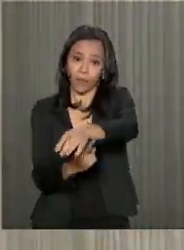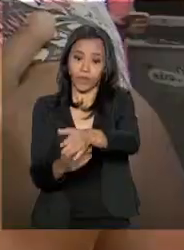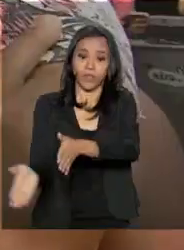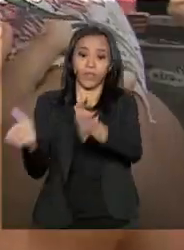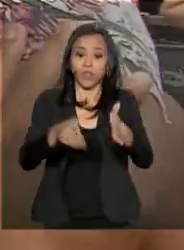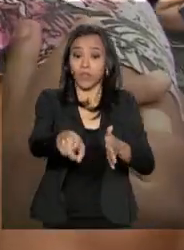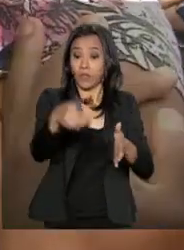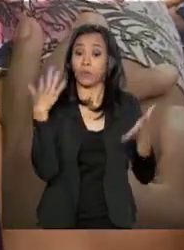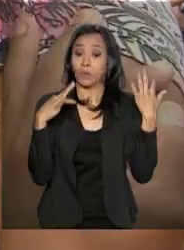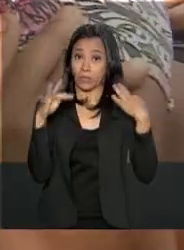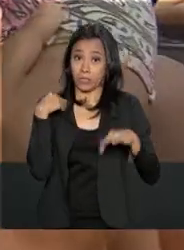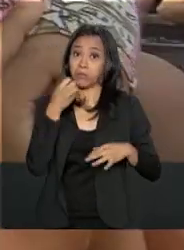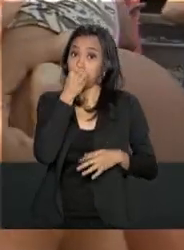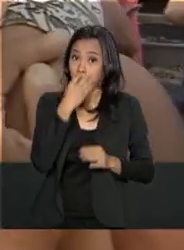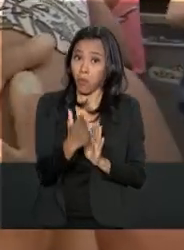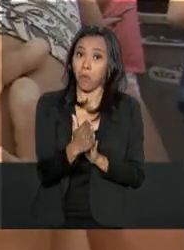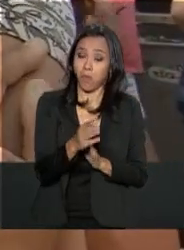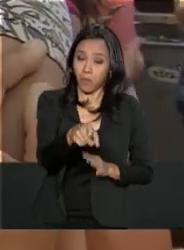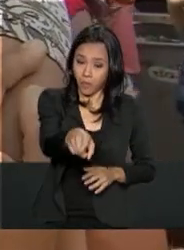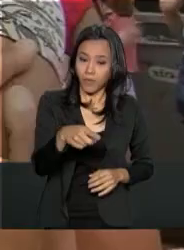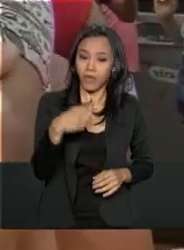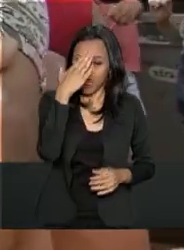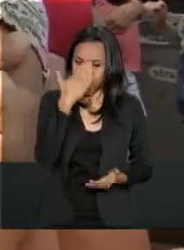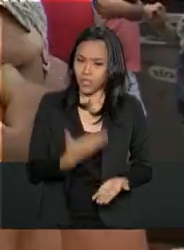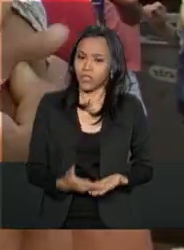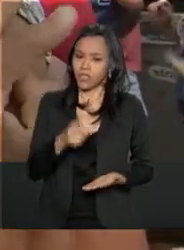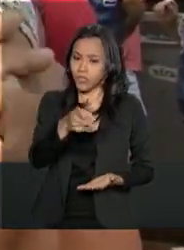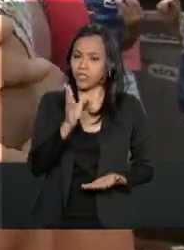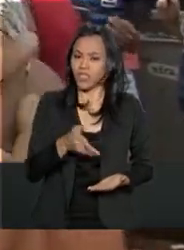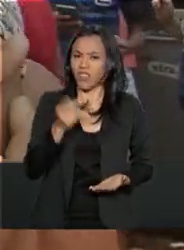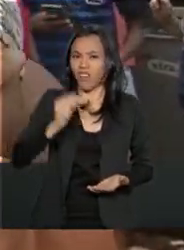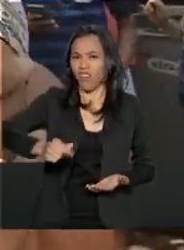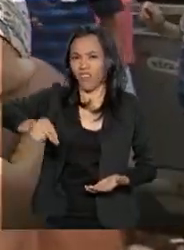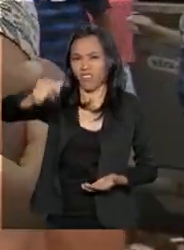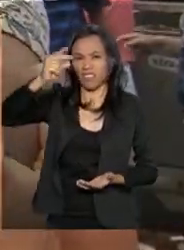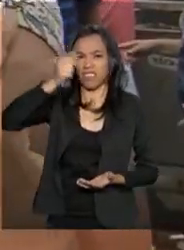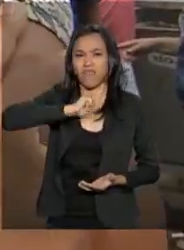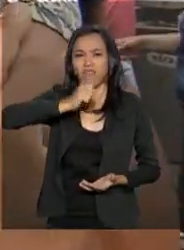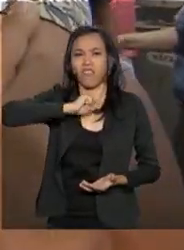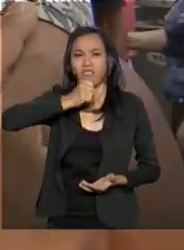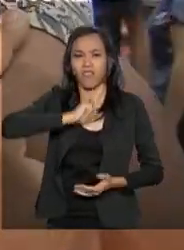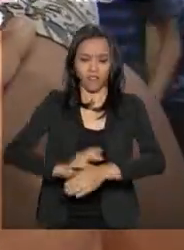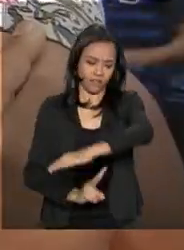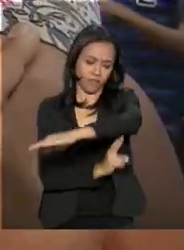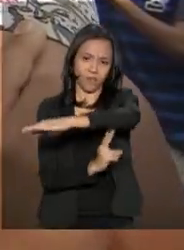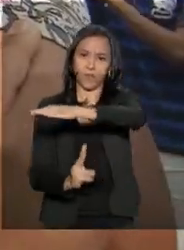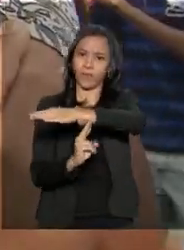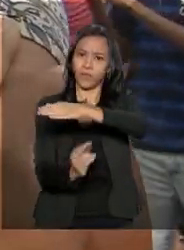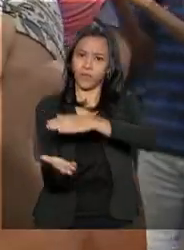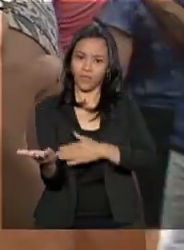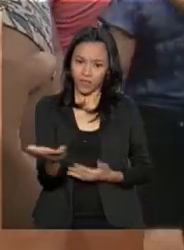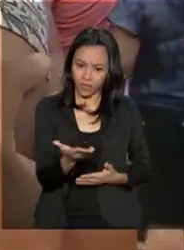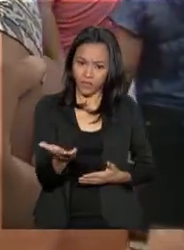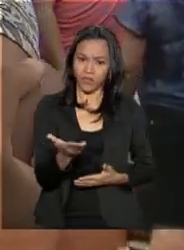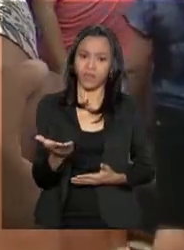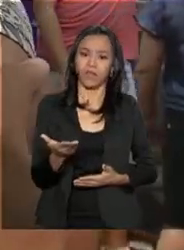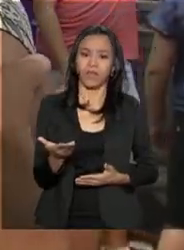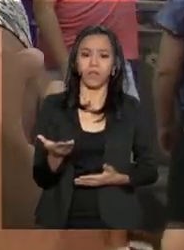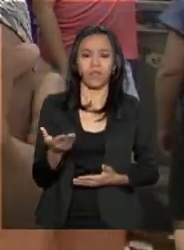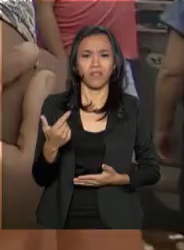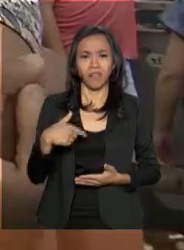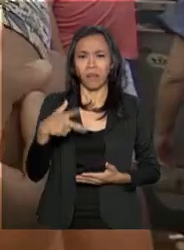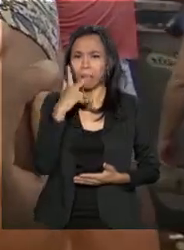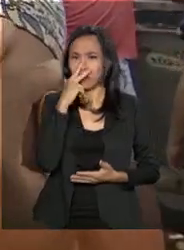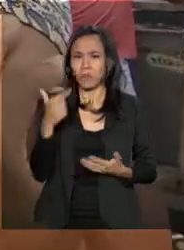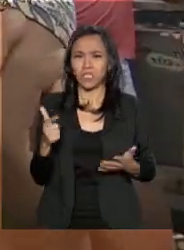medida e fica mais seguro também tremeu diretamente já pontos também agora que informaria tempo atrás ela sem